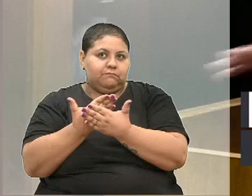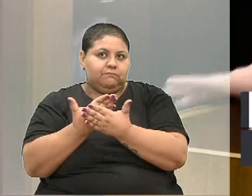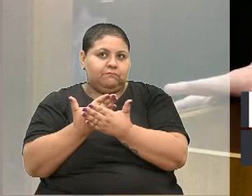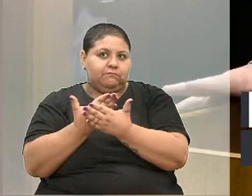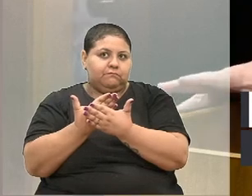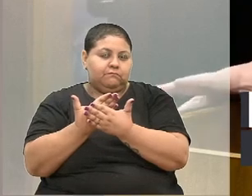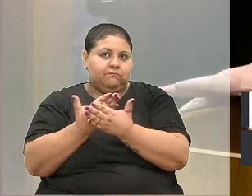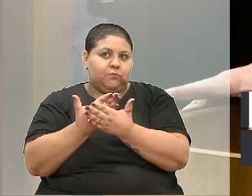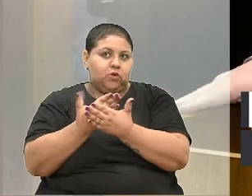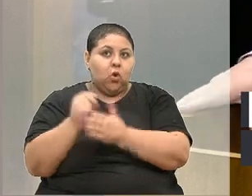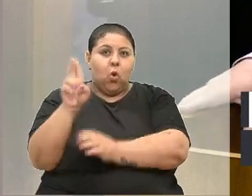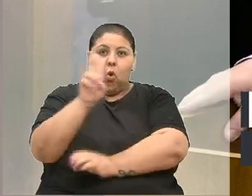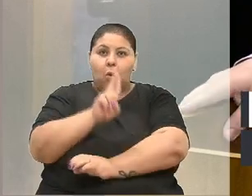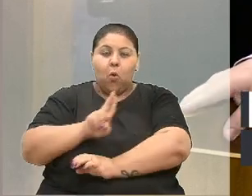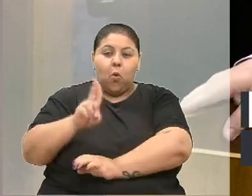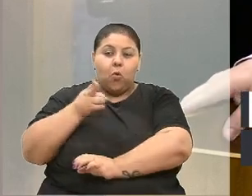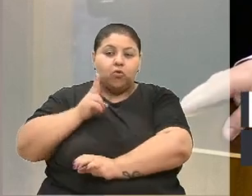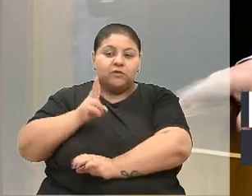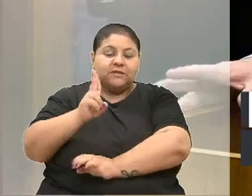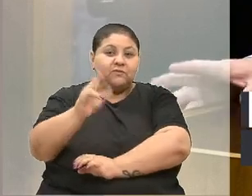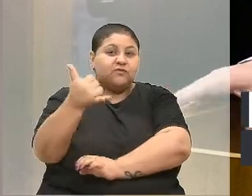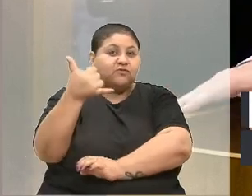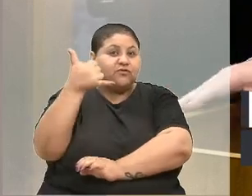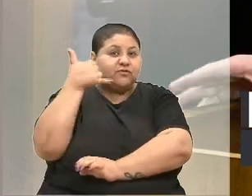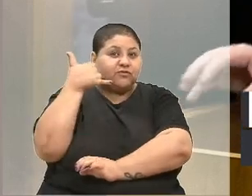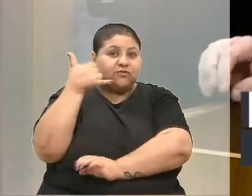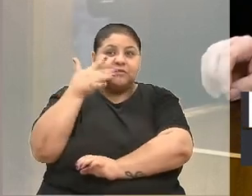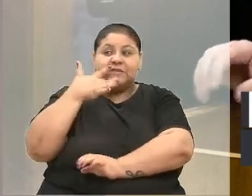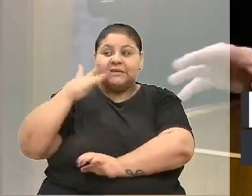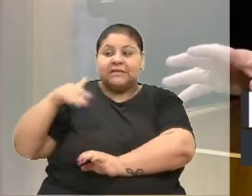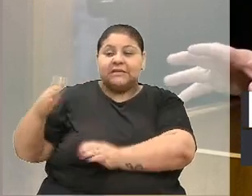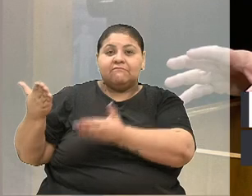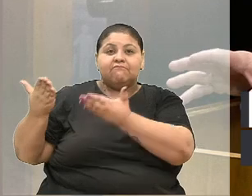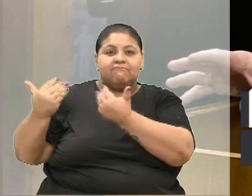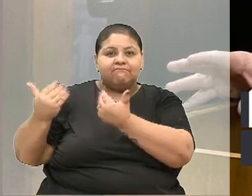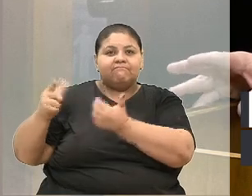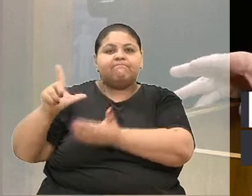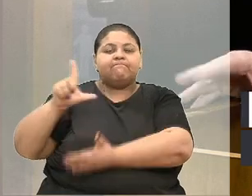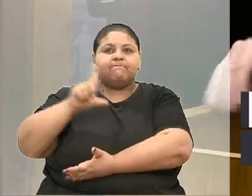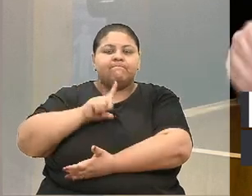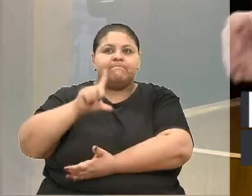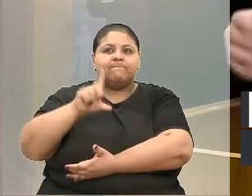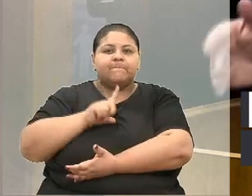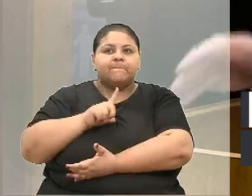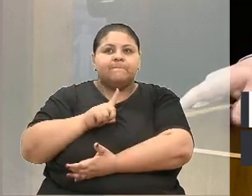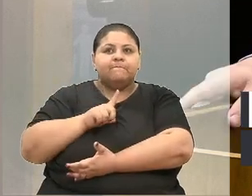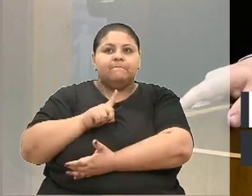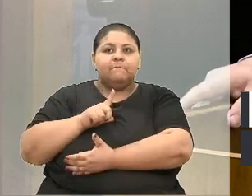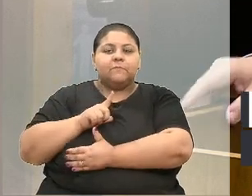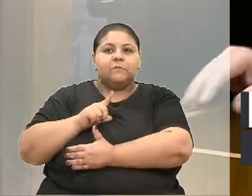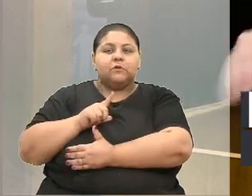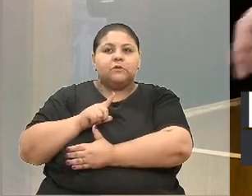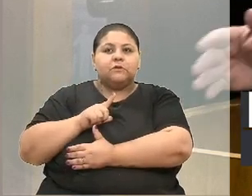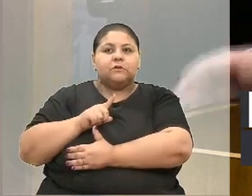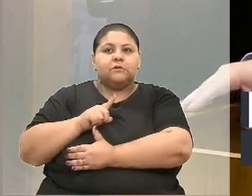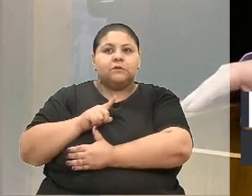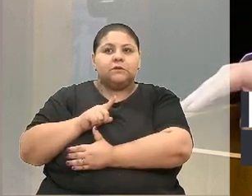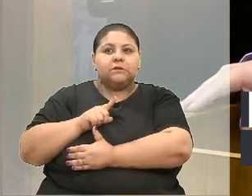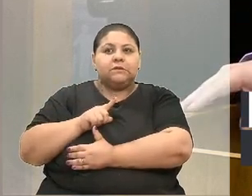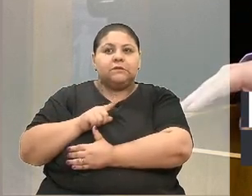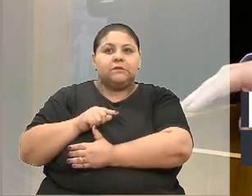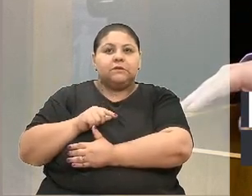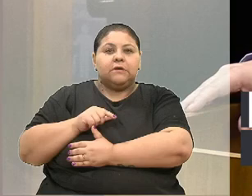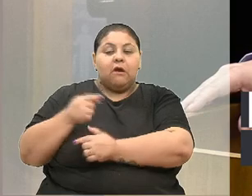O uso excessivo dos celulares entre crianças e jovens tem gerado um crescente debate